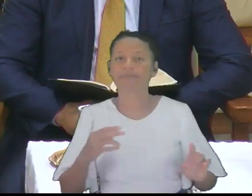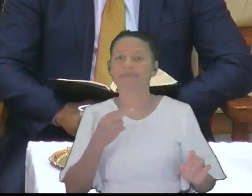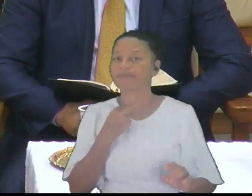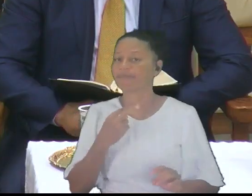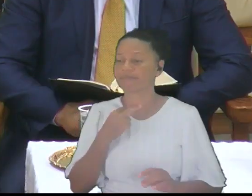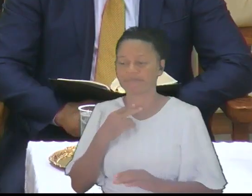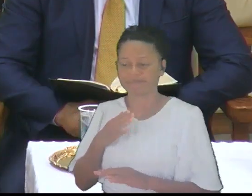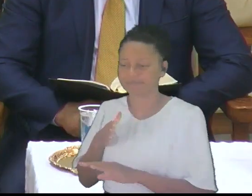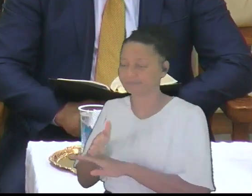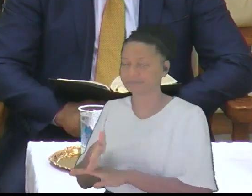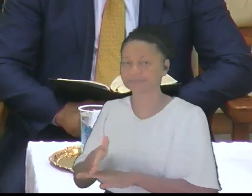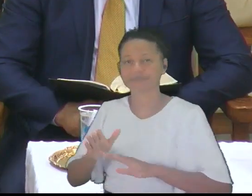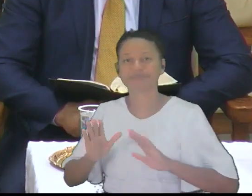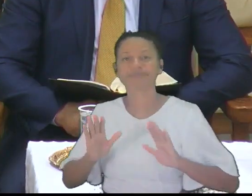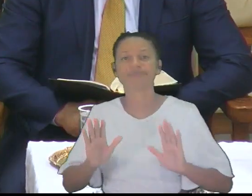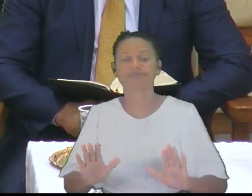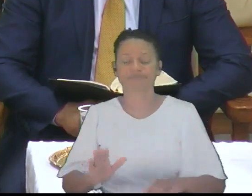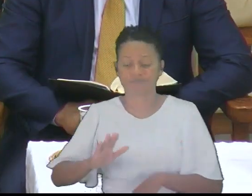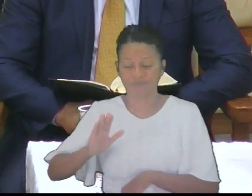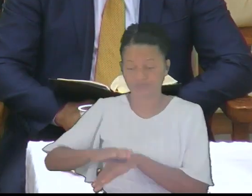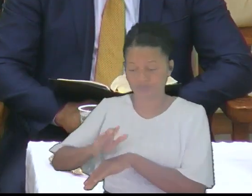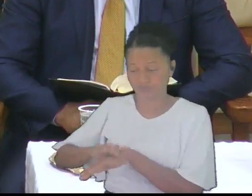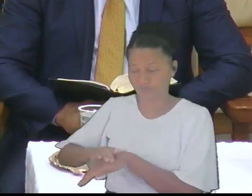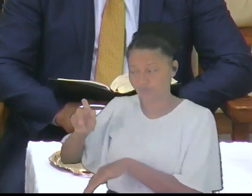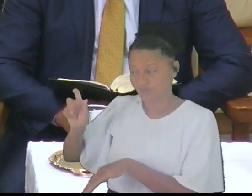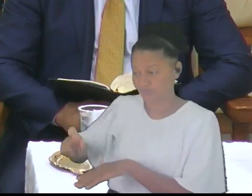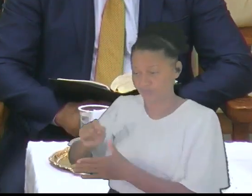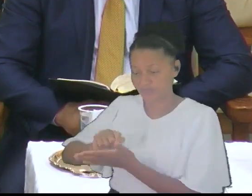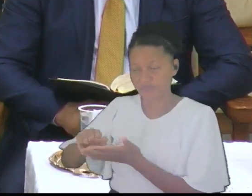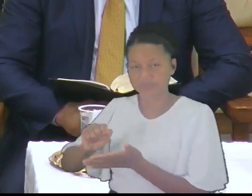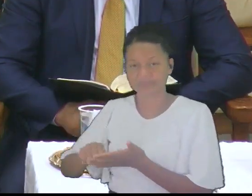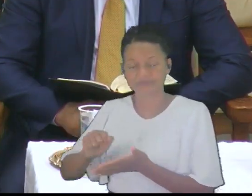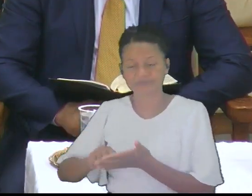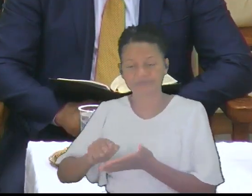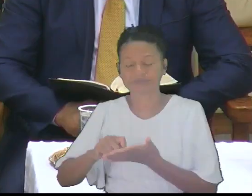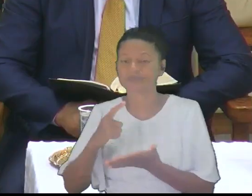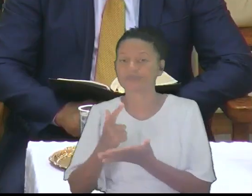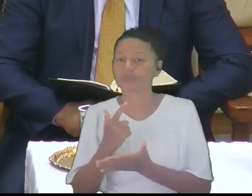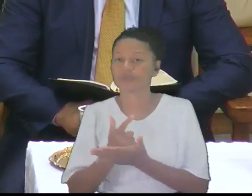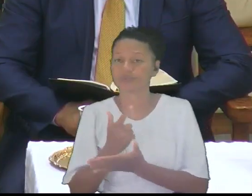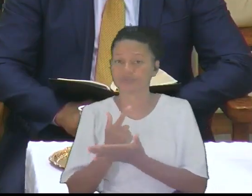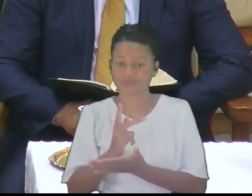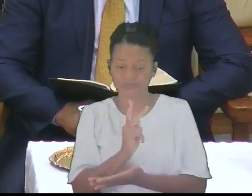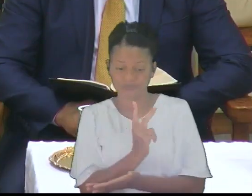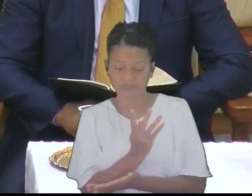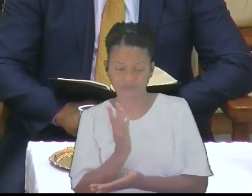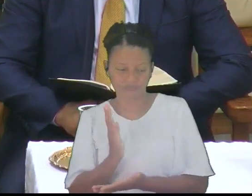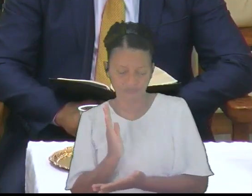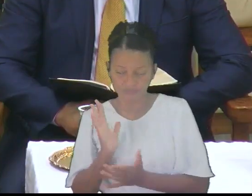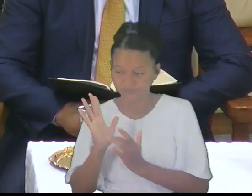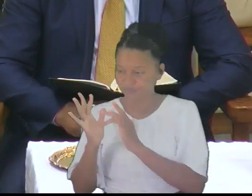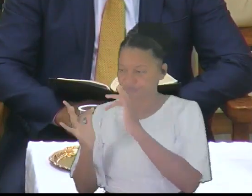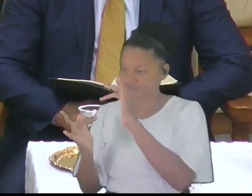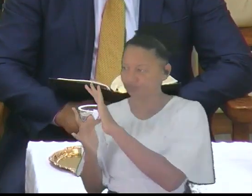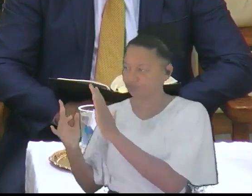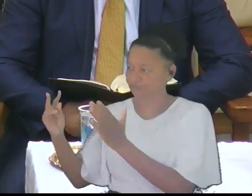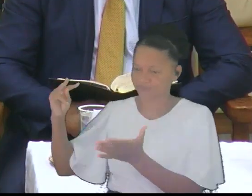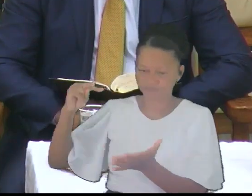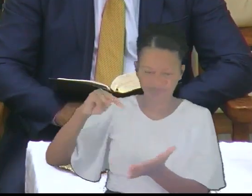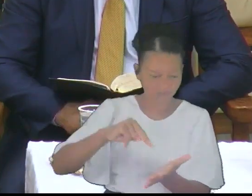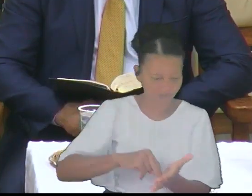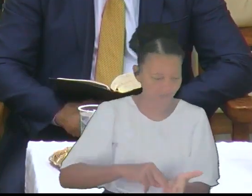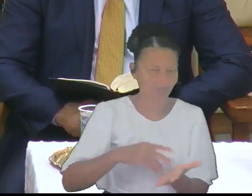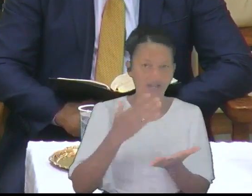podia entrar. Aí o autor da carta aos Hebreus, ele diz que quando Cristo veio, Cristo rompeu